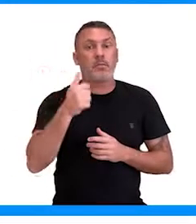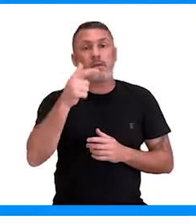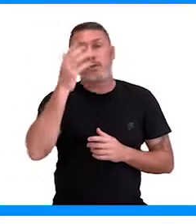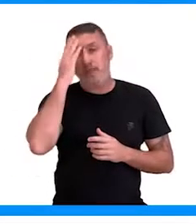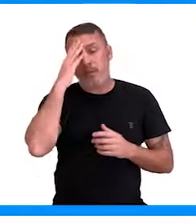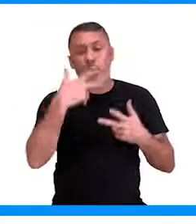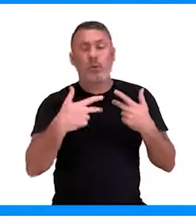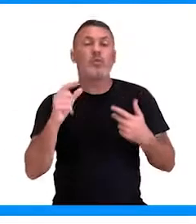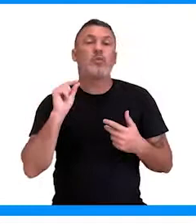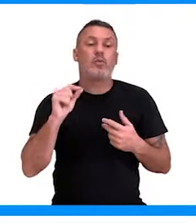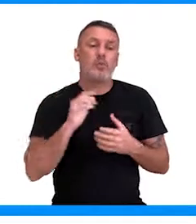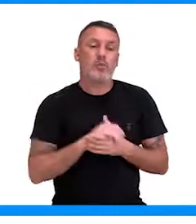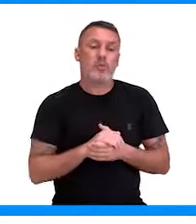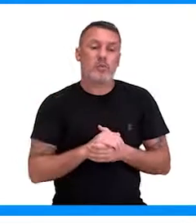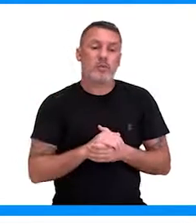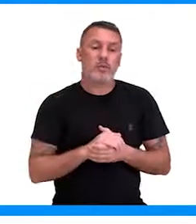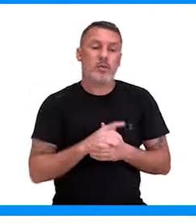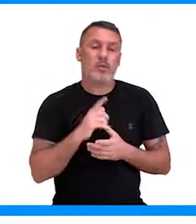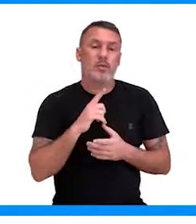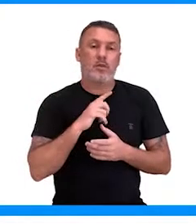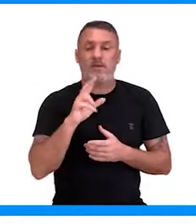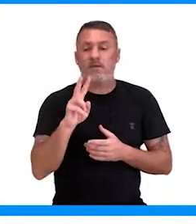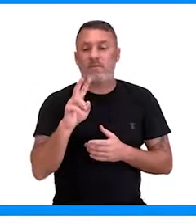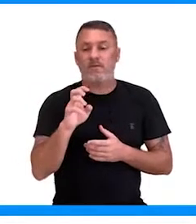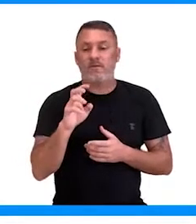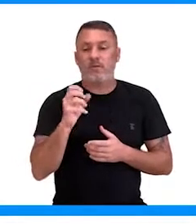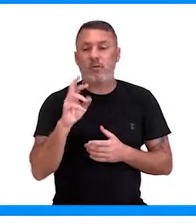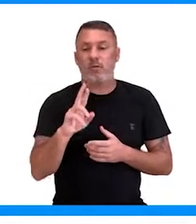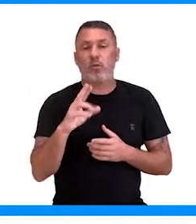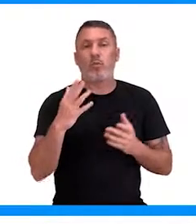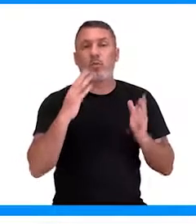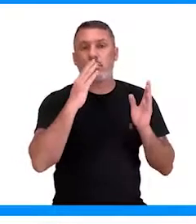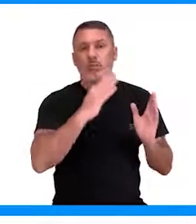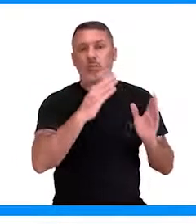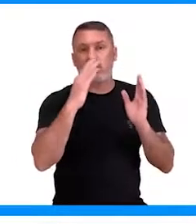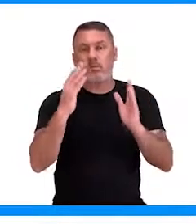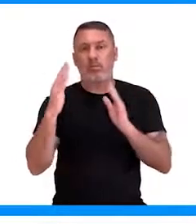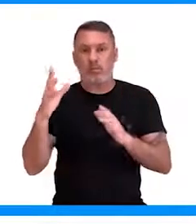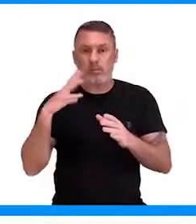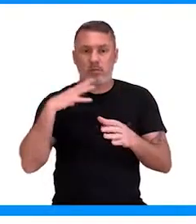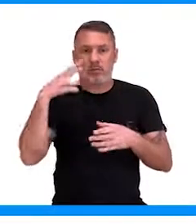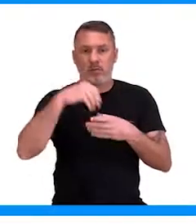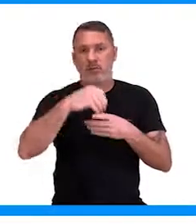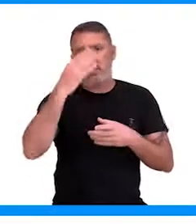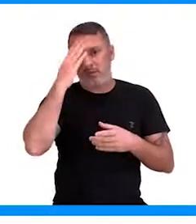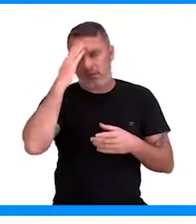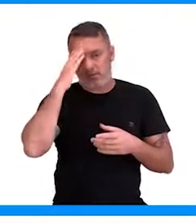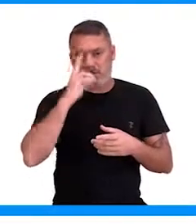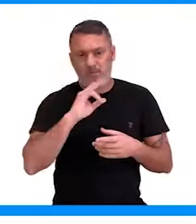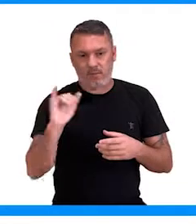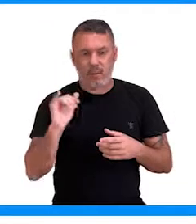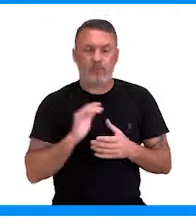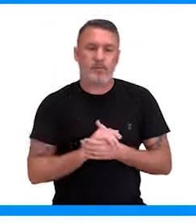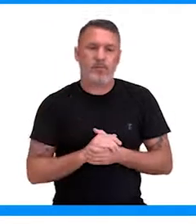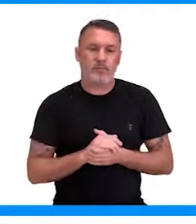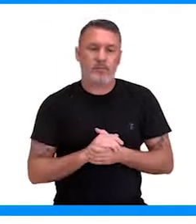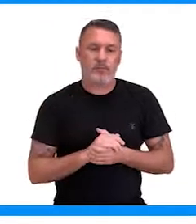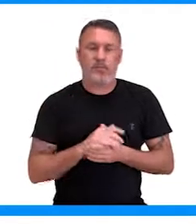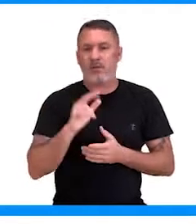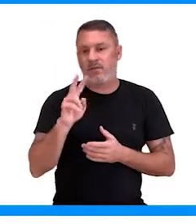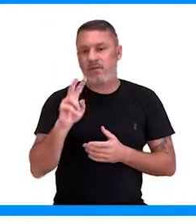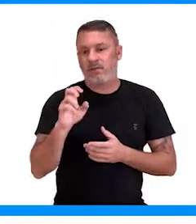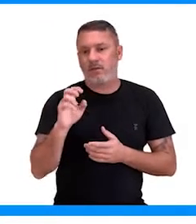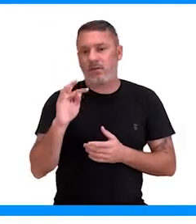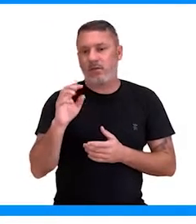que você vai precisar fazer, decomposição vetorial. Então vamos começar por aquilo que a gente sabe que vai ter que fazer.